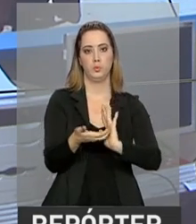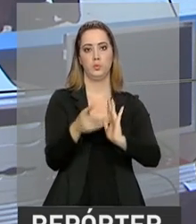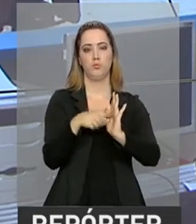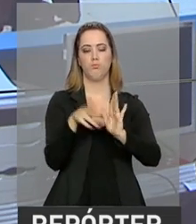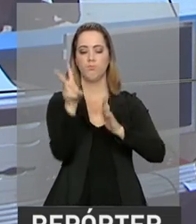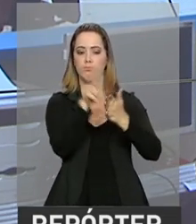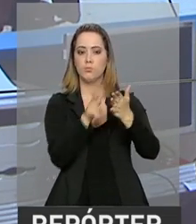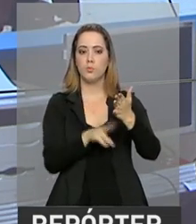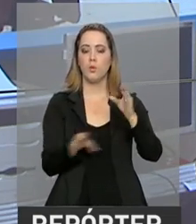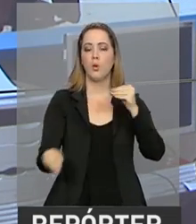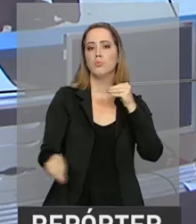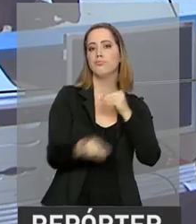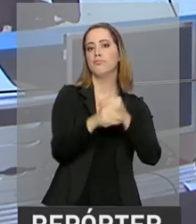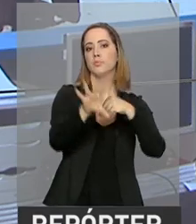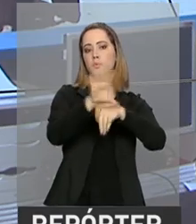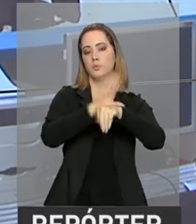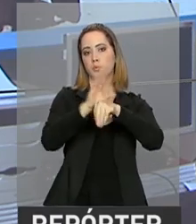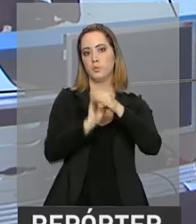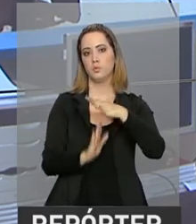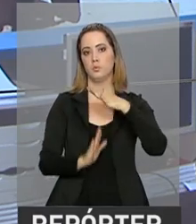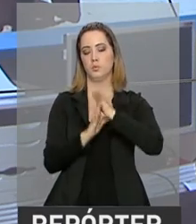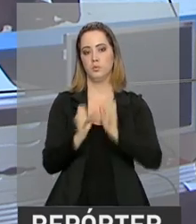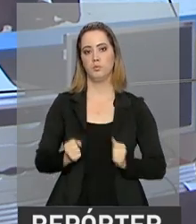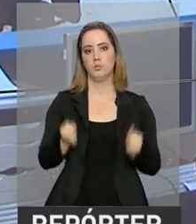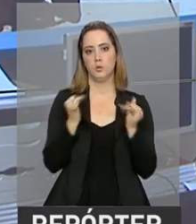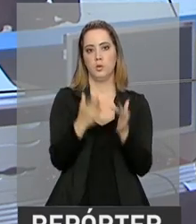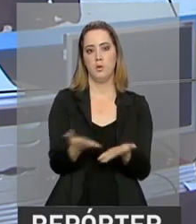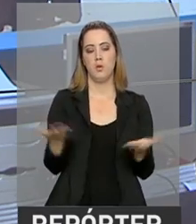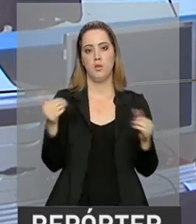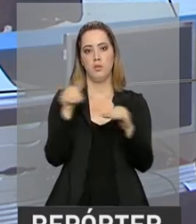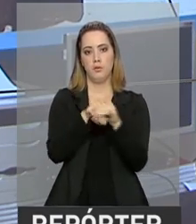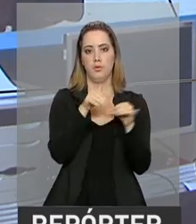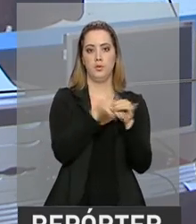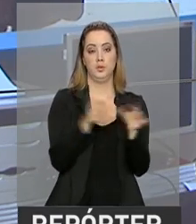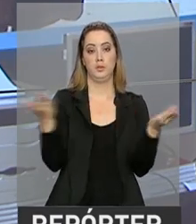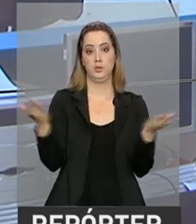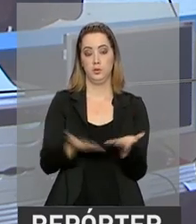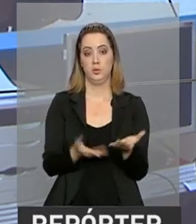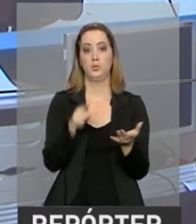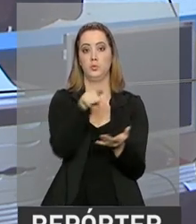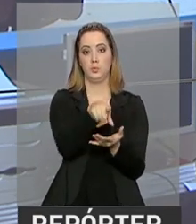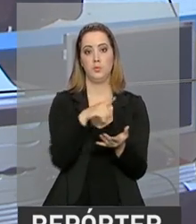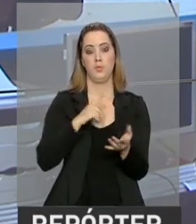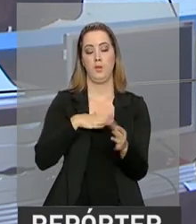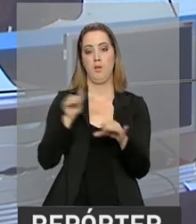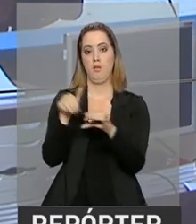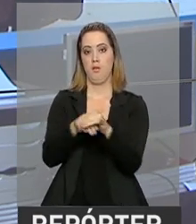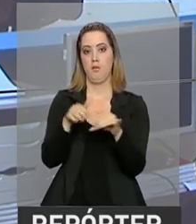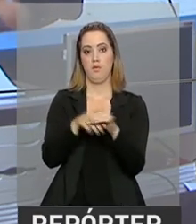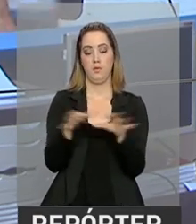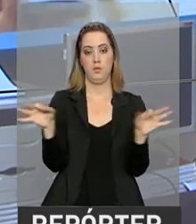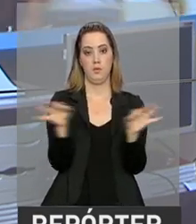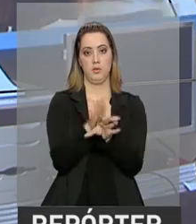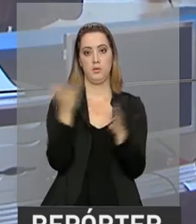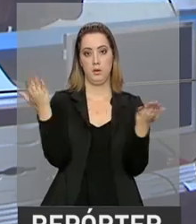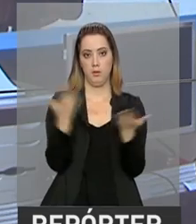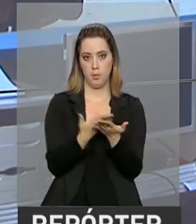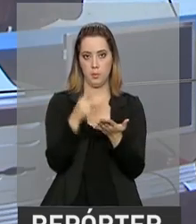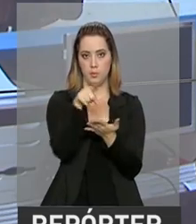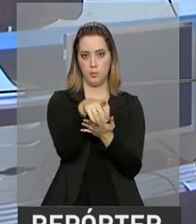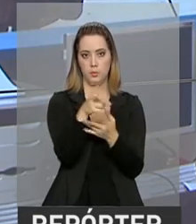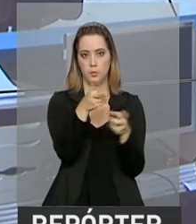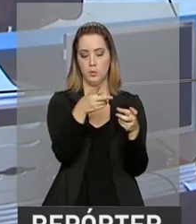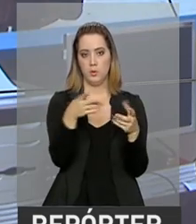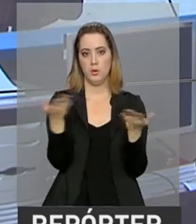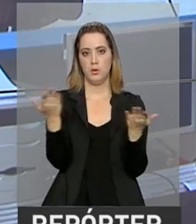constituição que limita os gastos públicos está votando o assunto neste momento a previsão é que a votação se encerre ainda hoje essa